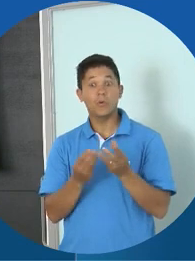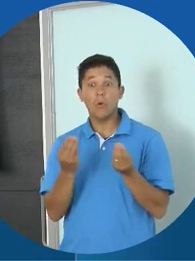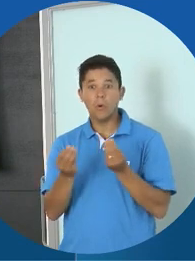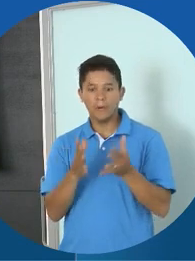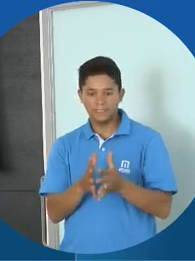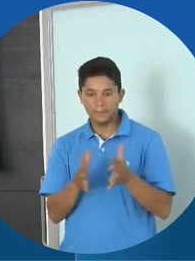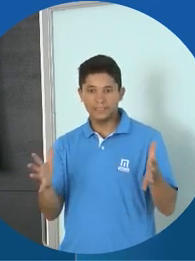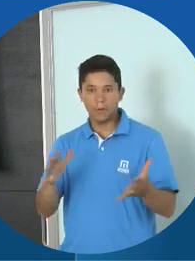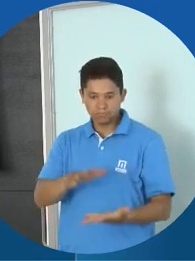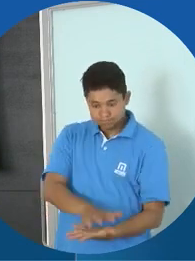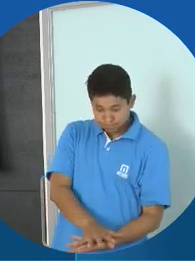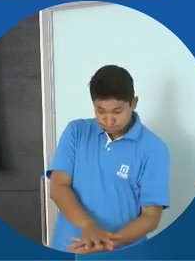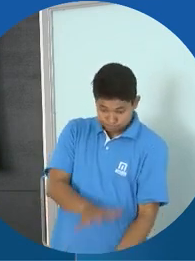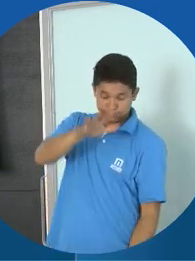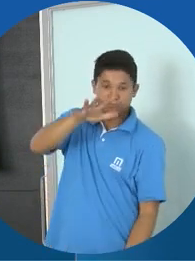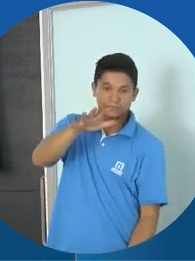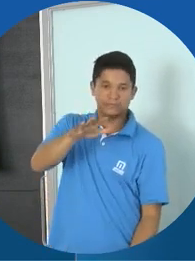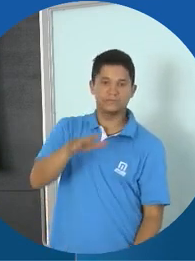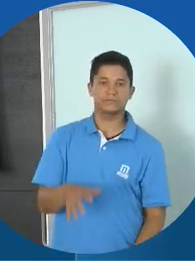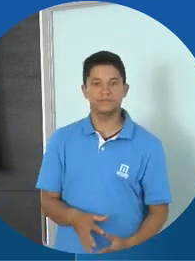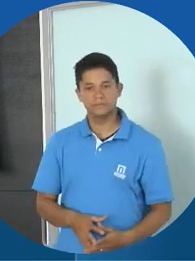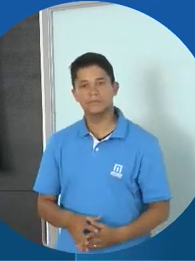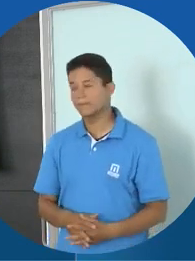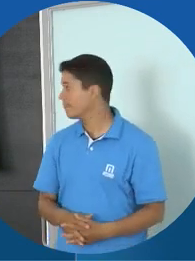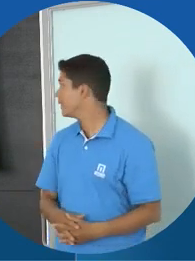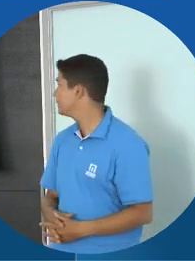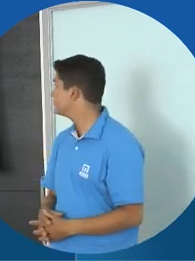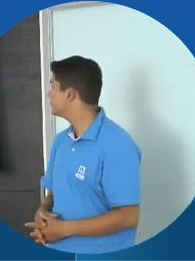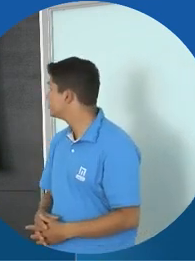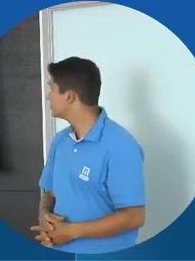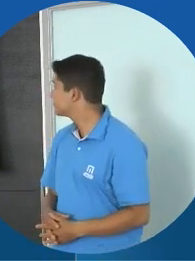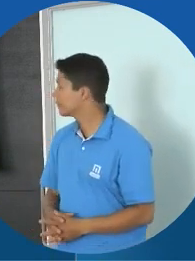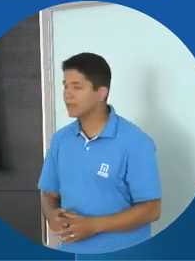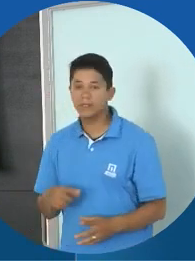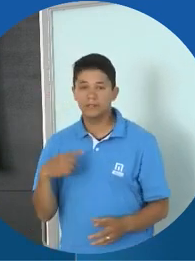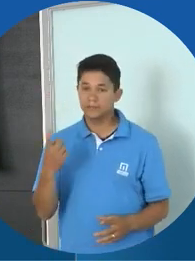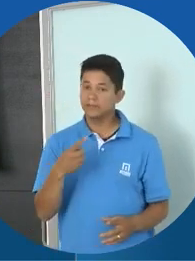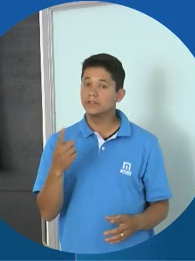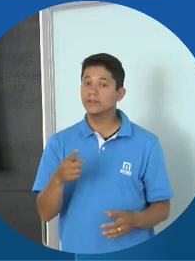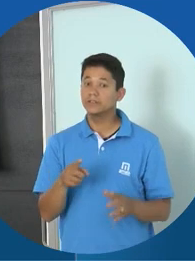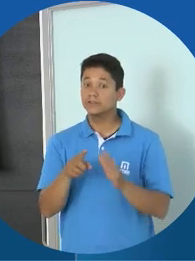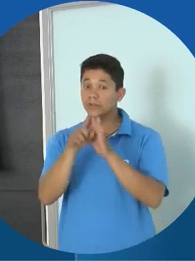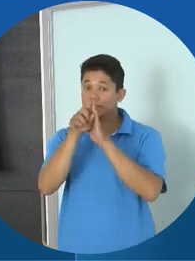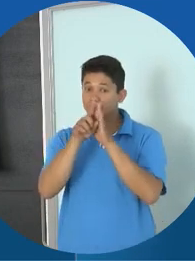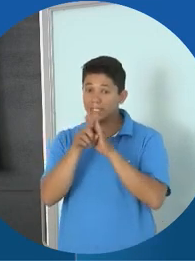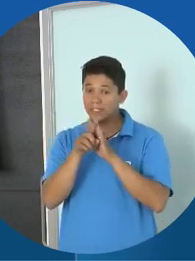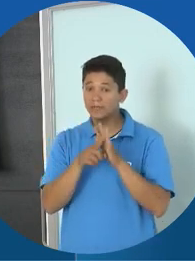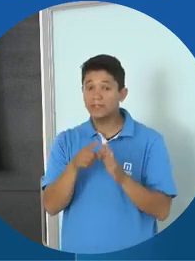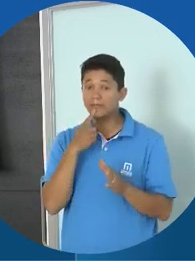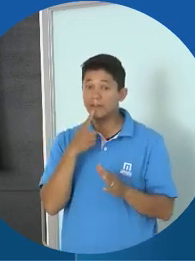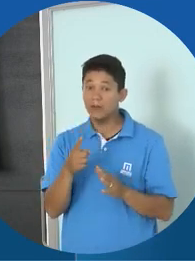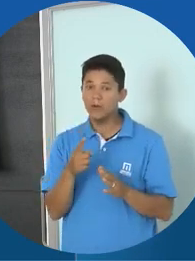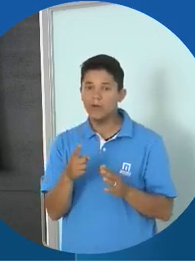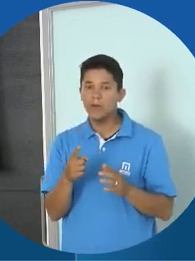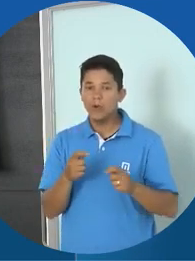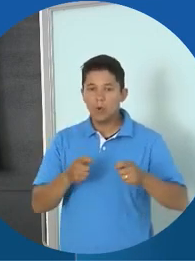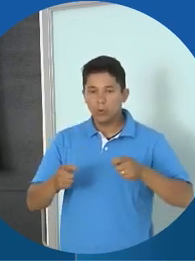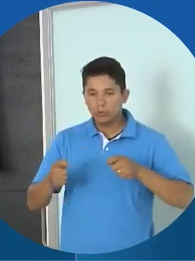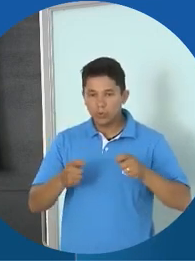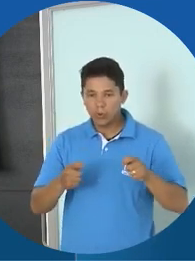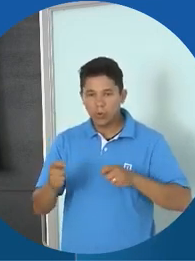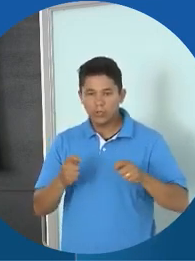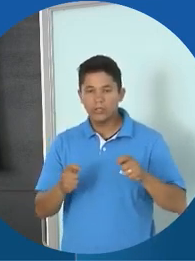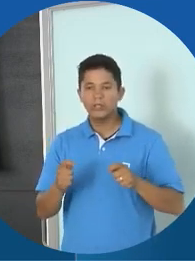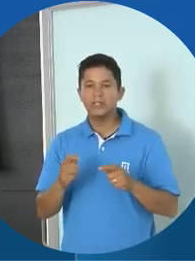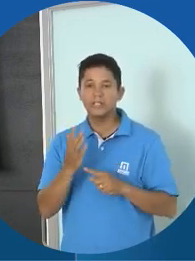expansão dessa resina, mais considerando o que a gente tem falado, um controle tecnológico